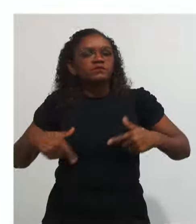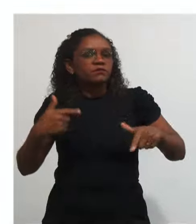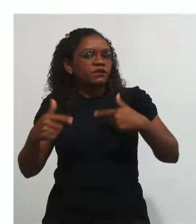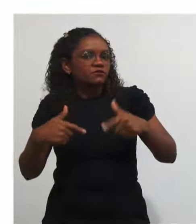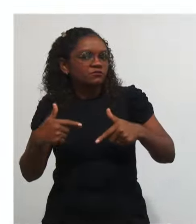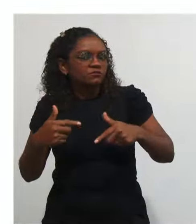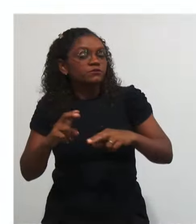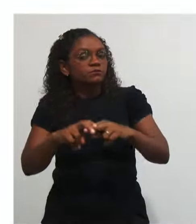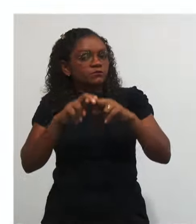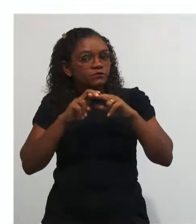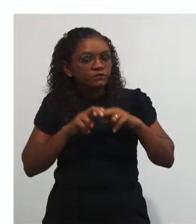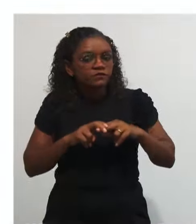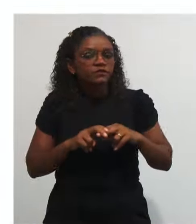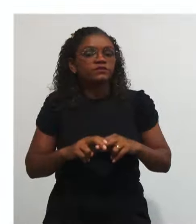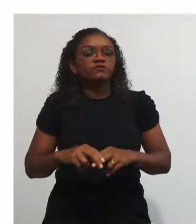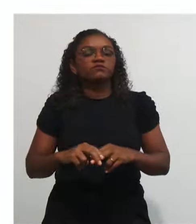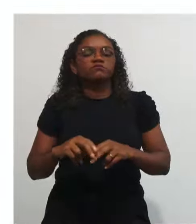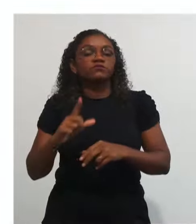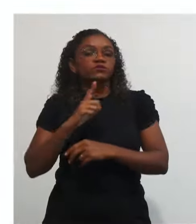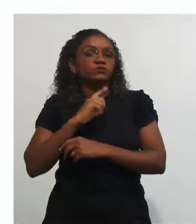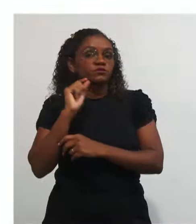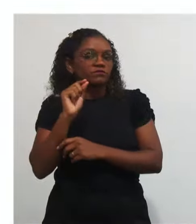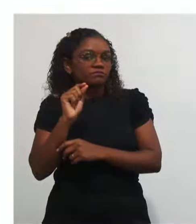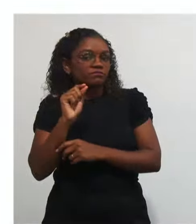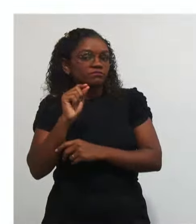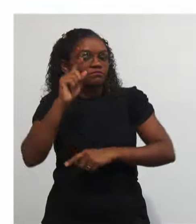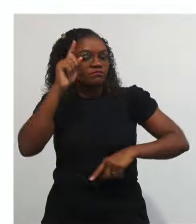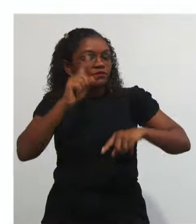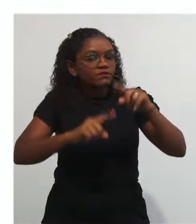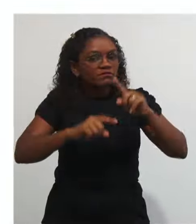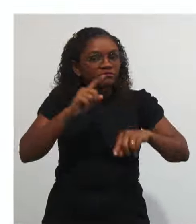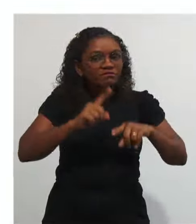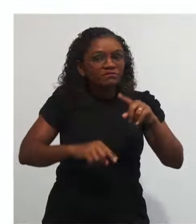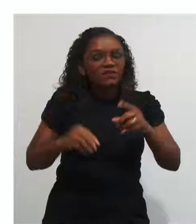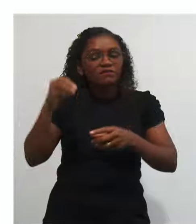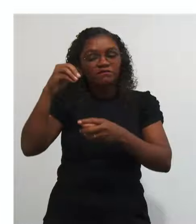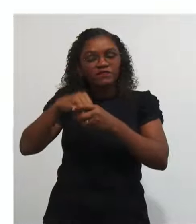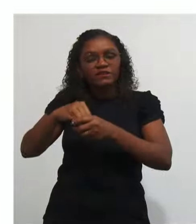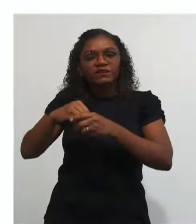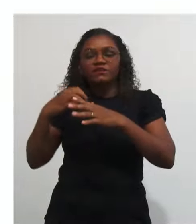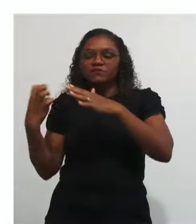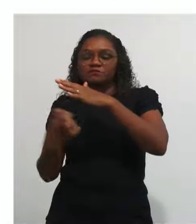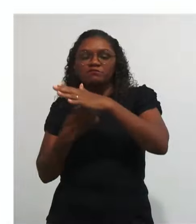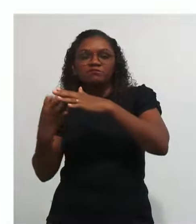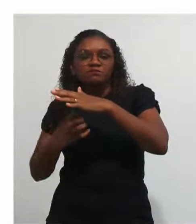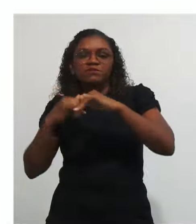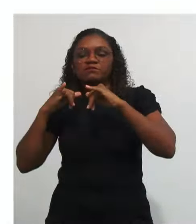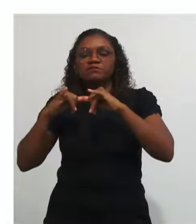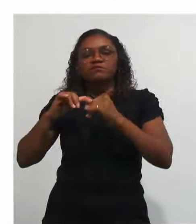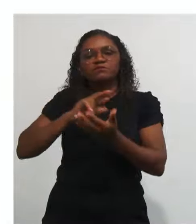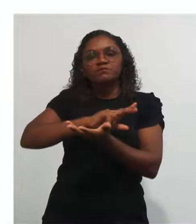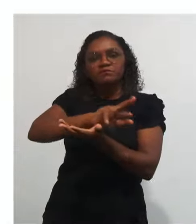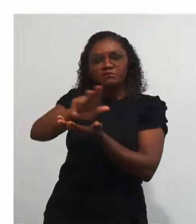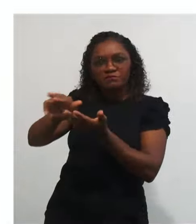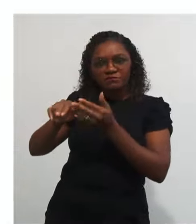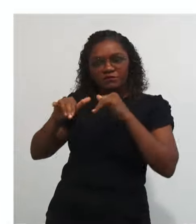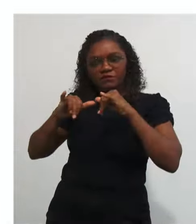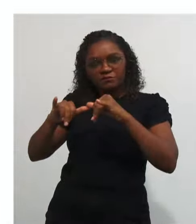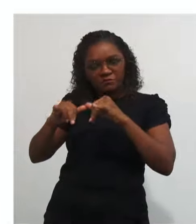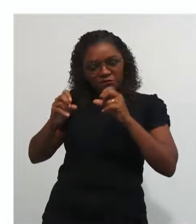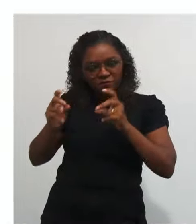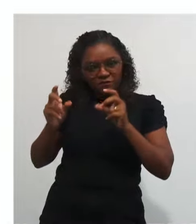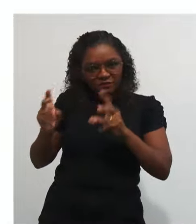isso existem ferramentas no mercado que vão ajudar a empresa empresa a realizar esse tipo de controle de